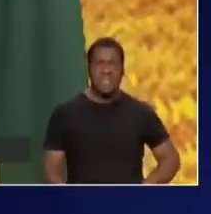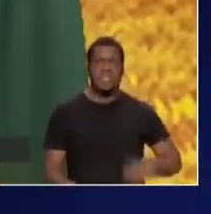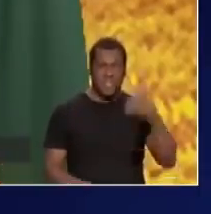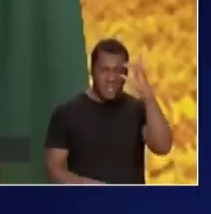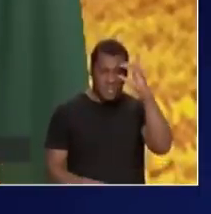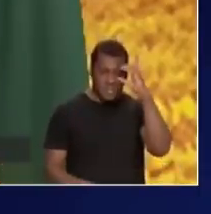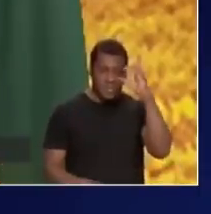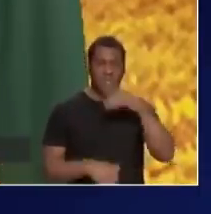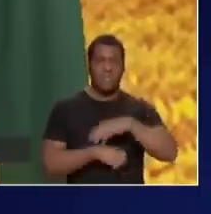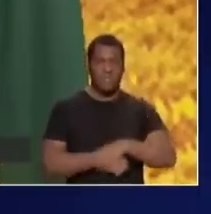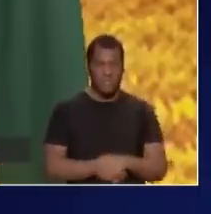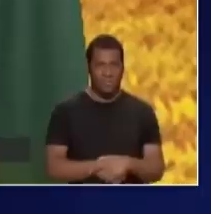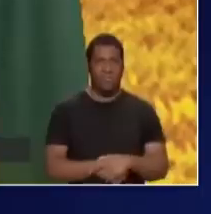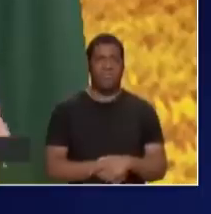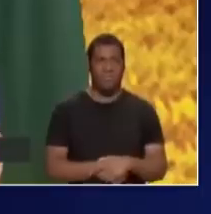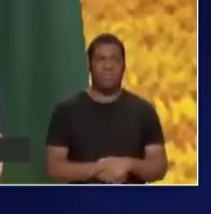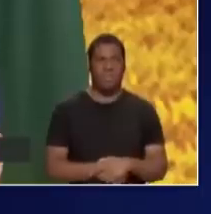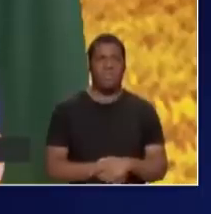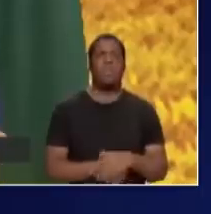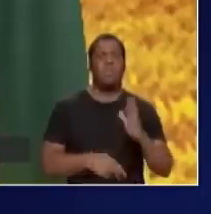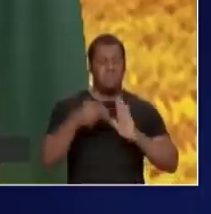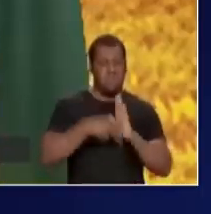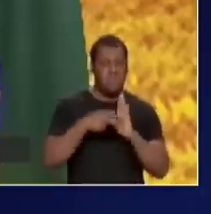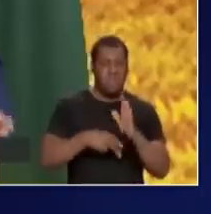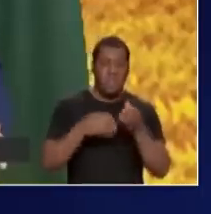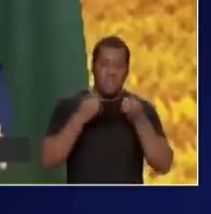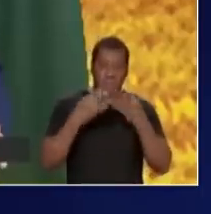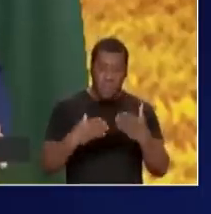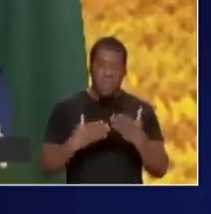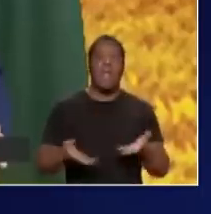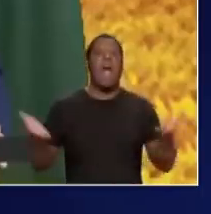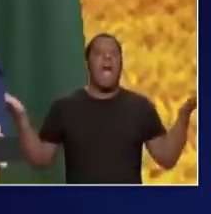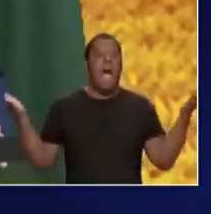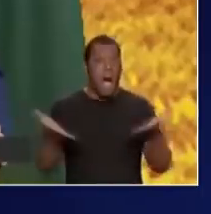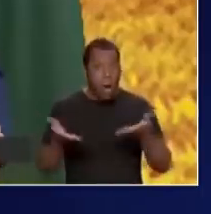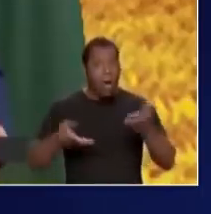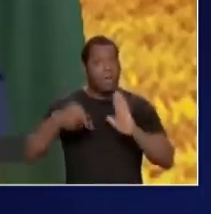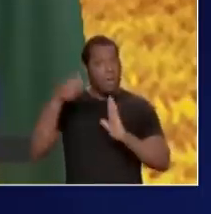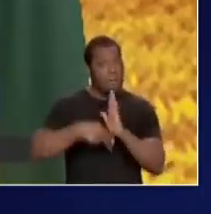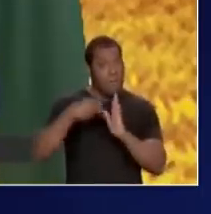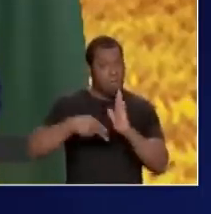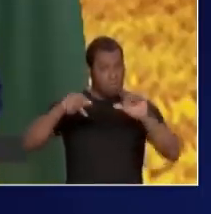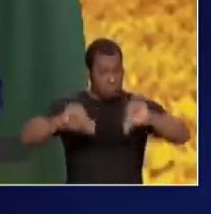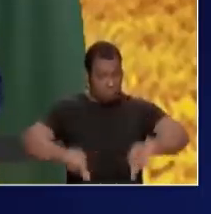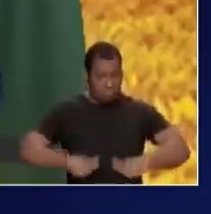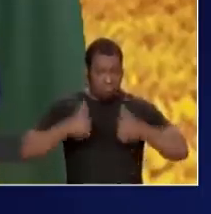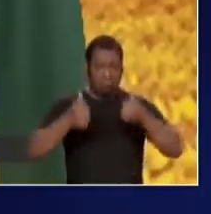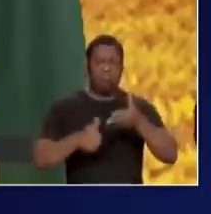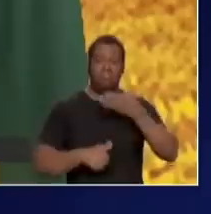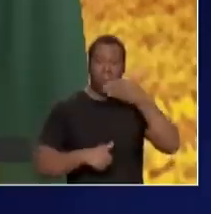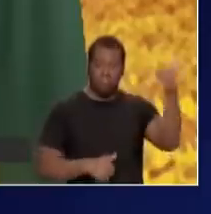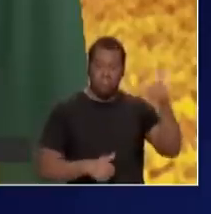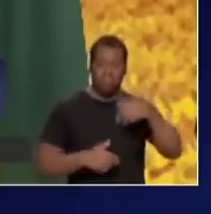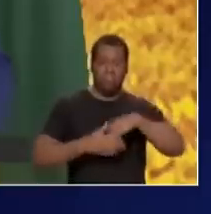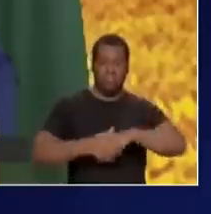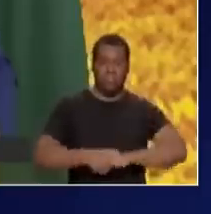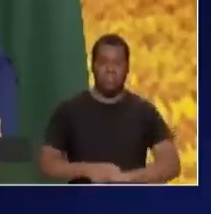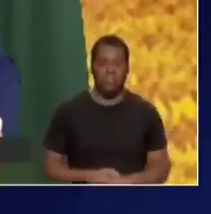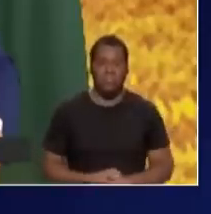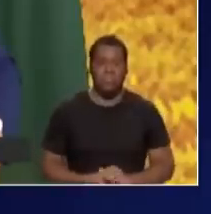melhores do que no ano anterior estou convencido disso se